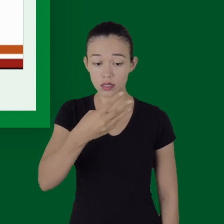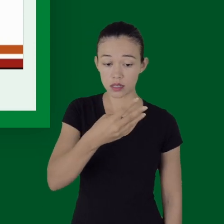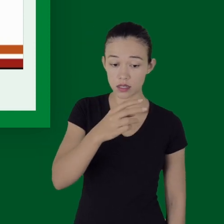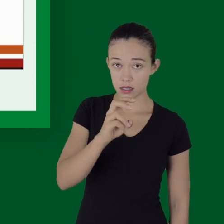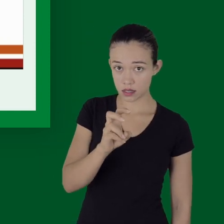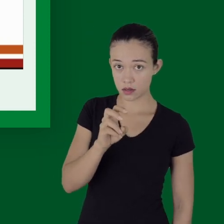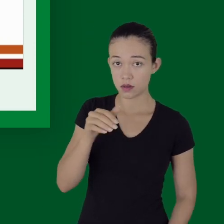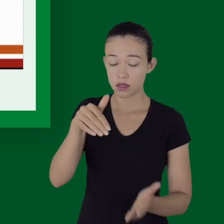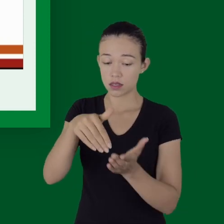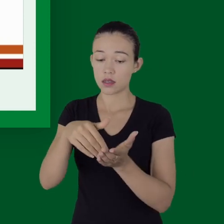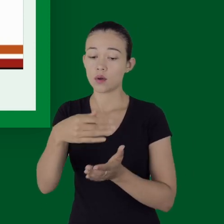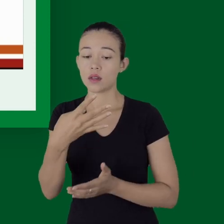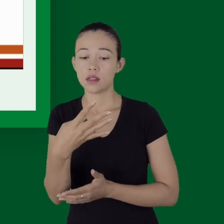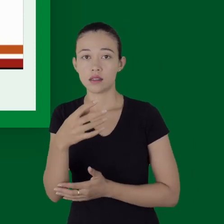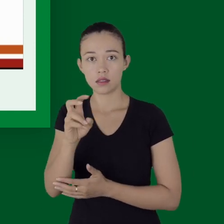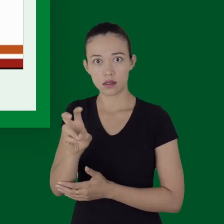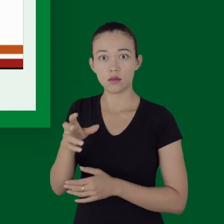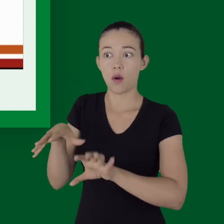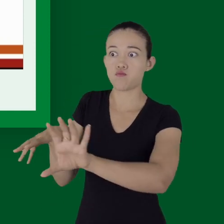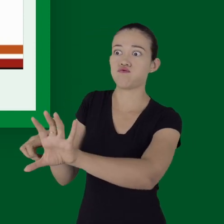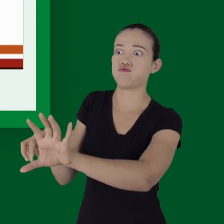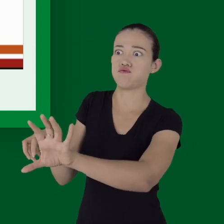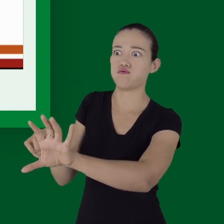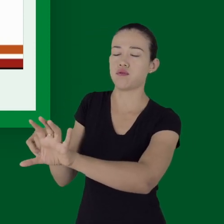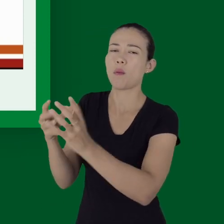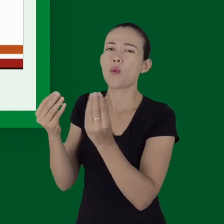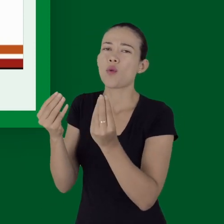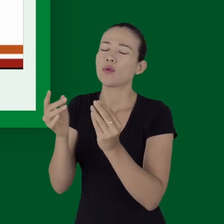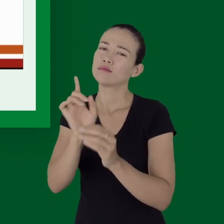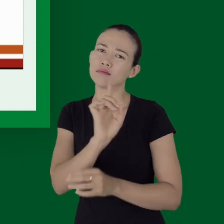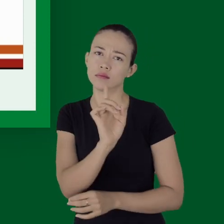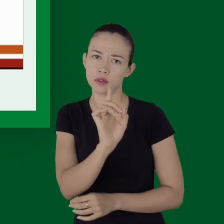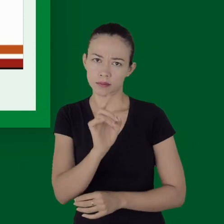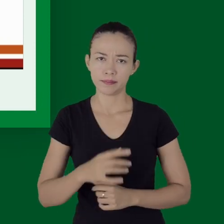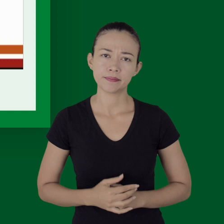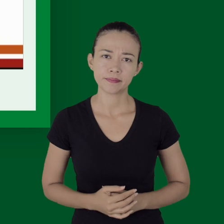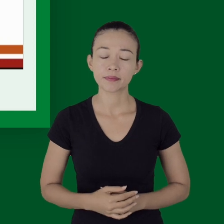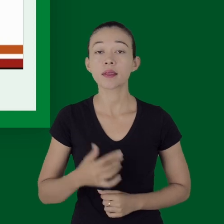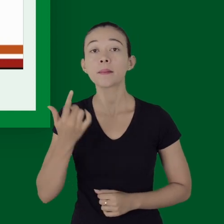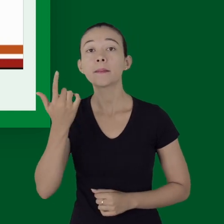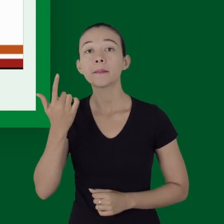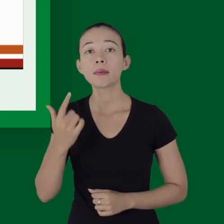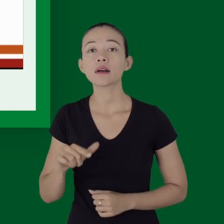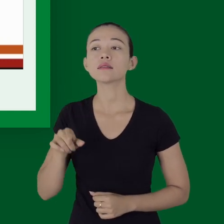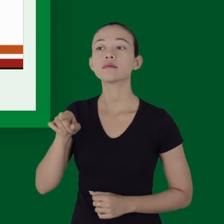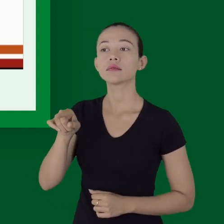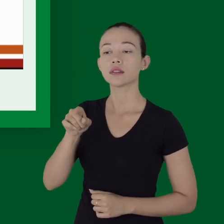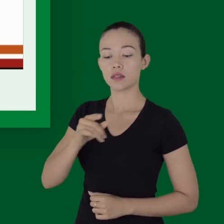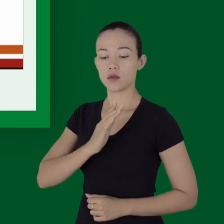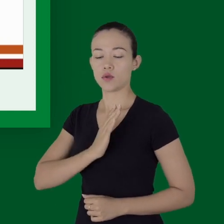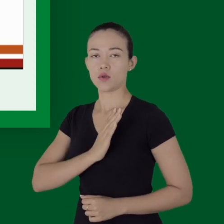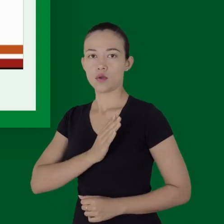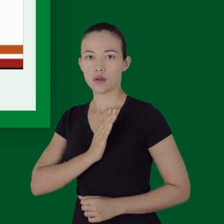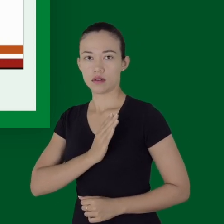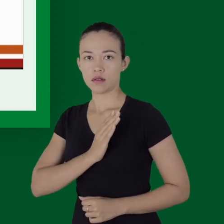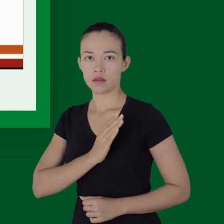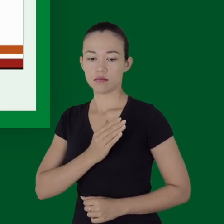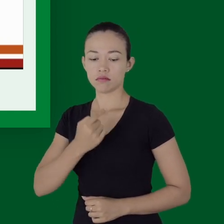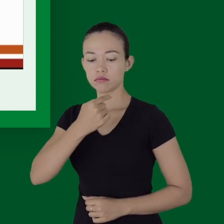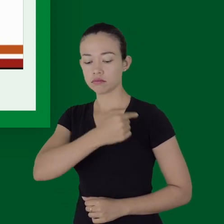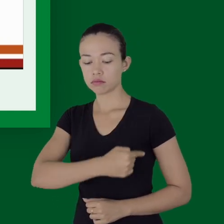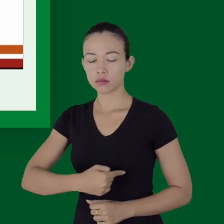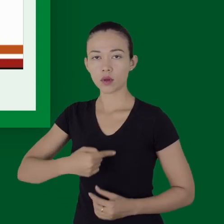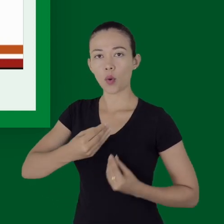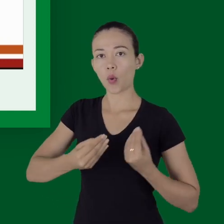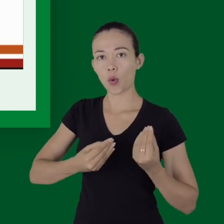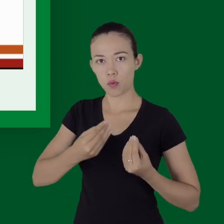de não hiperventilar o paciente. A gente vai fazer o controle dos parâmetros hemodinâmicos também. Então, o paciente